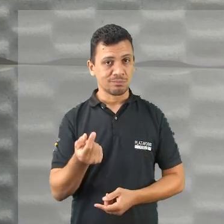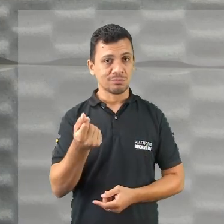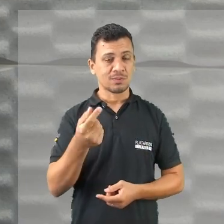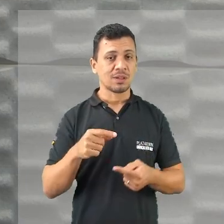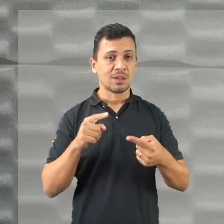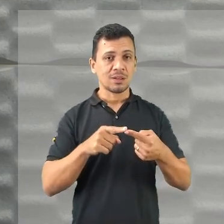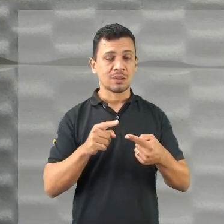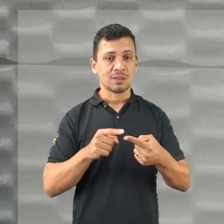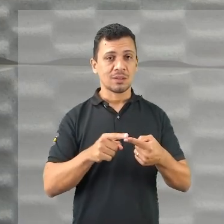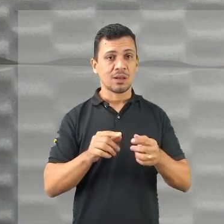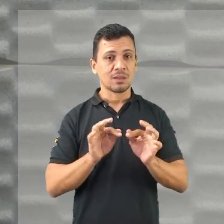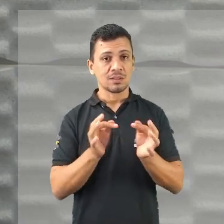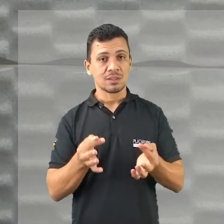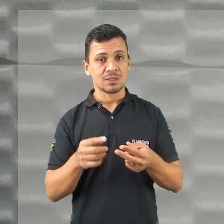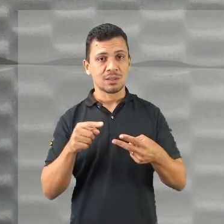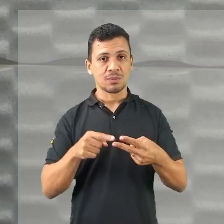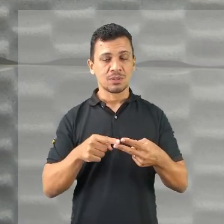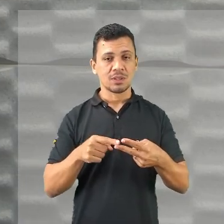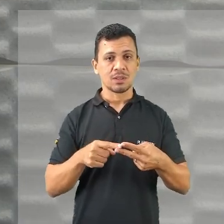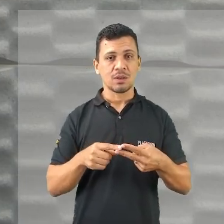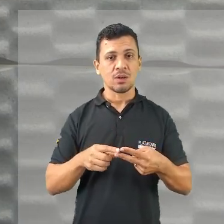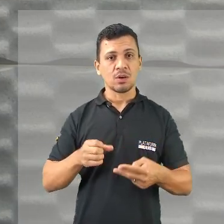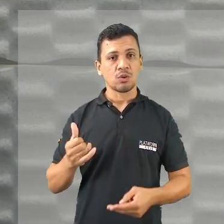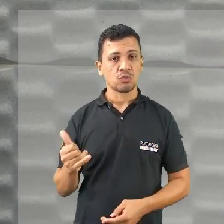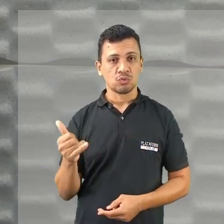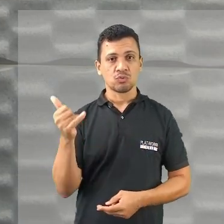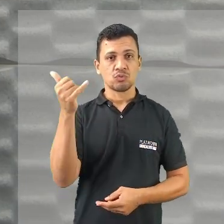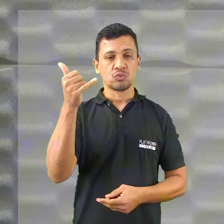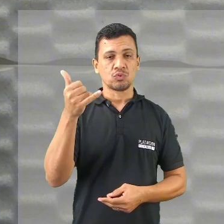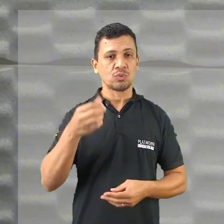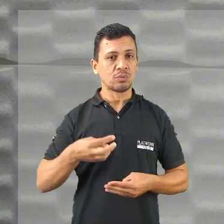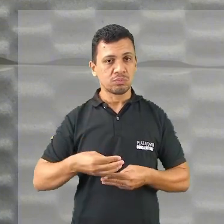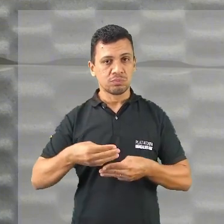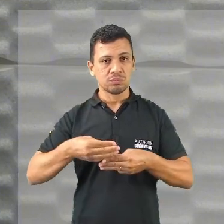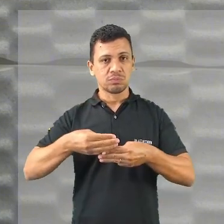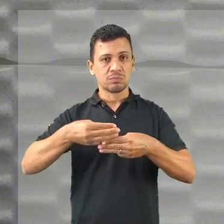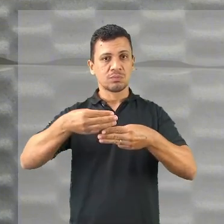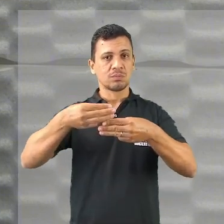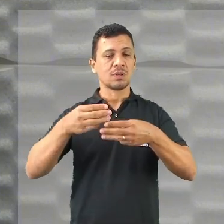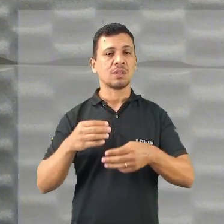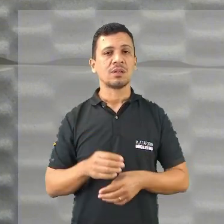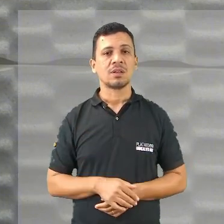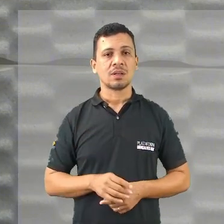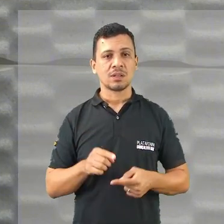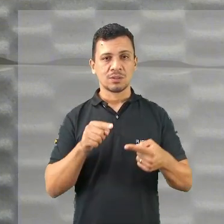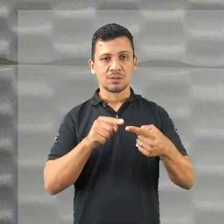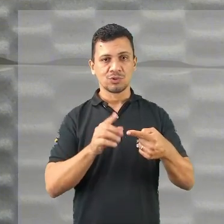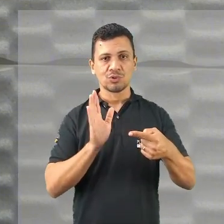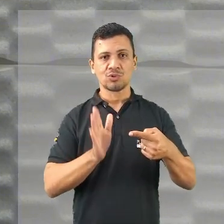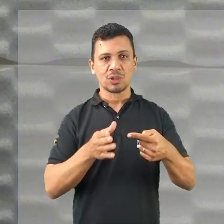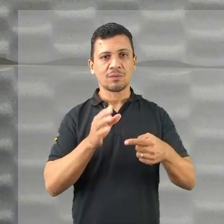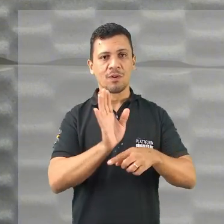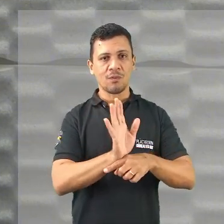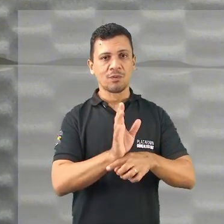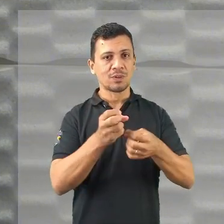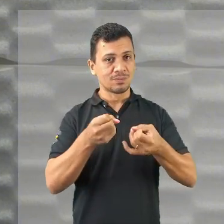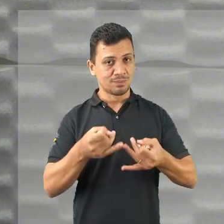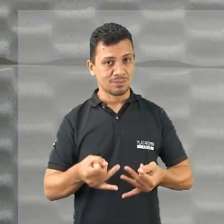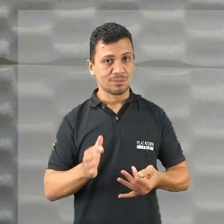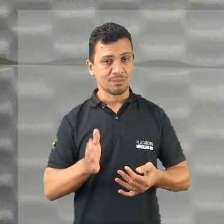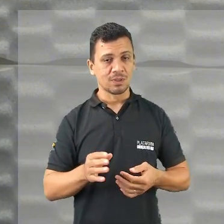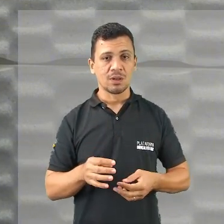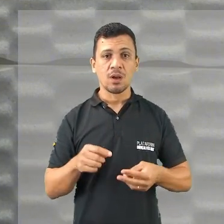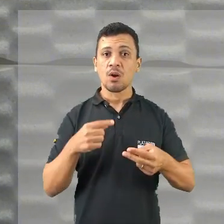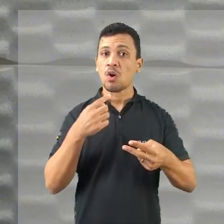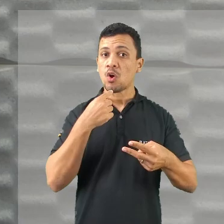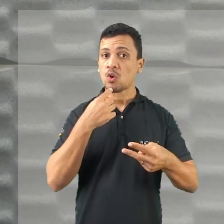juro simples ou chamado de juro composto, né? Já tem vídeos falando aí sobre juros simples e hoje a gente vai conhecer um pouco mais